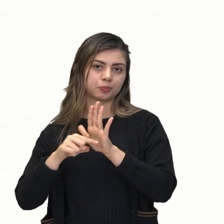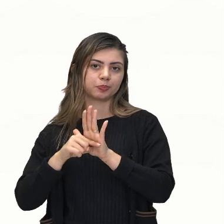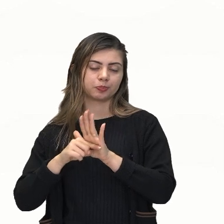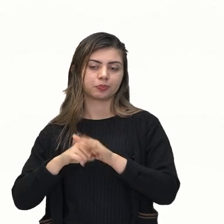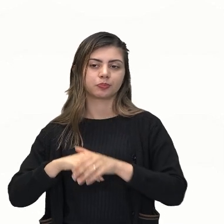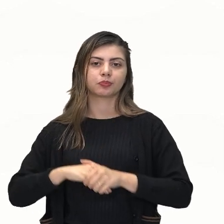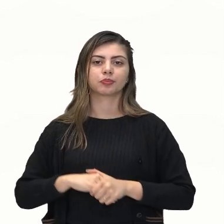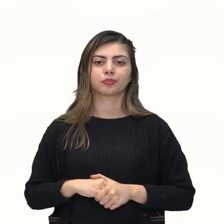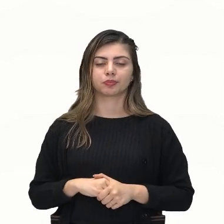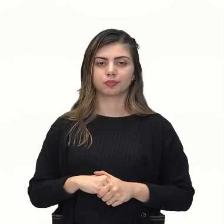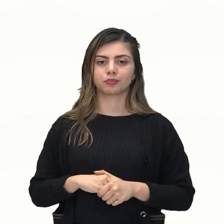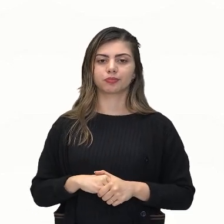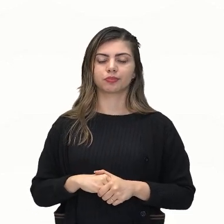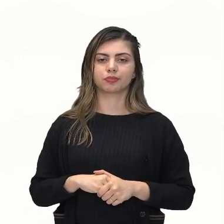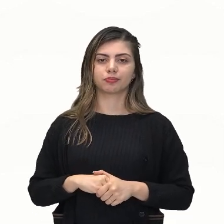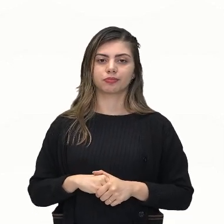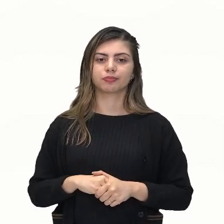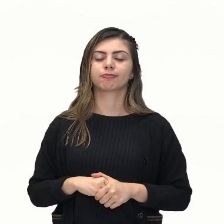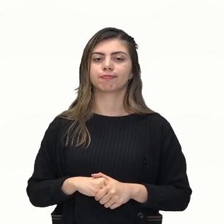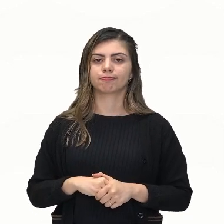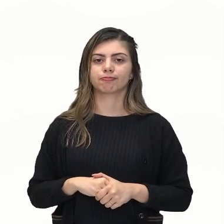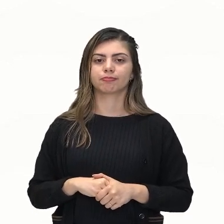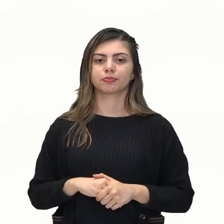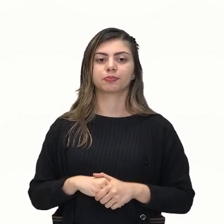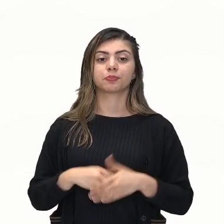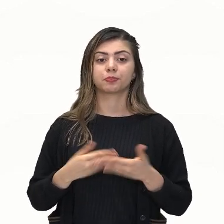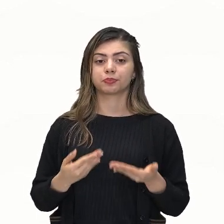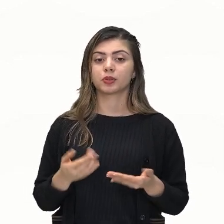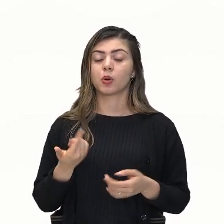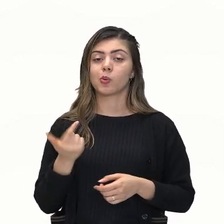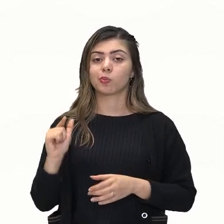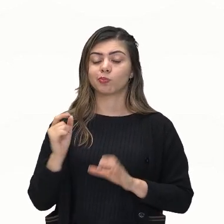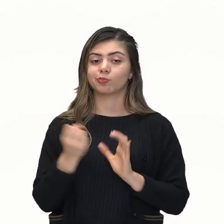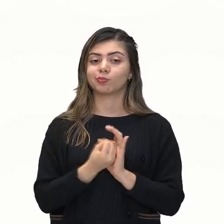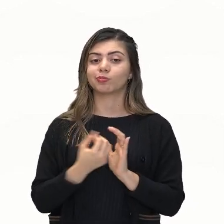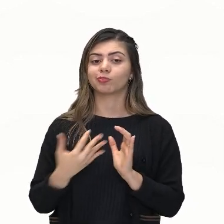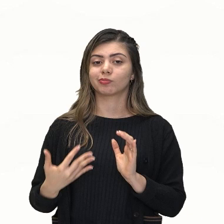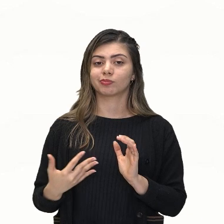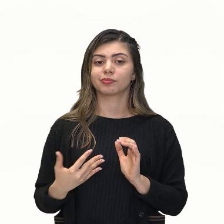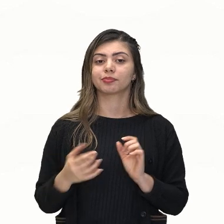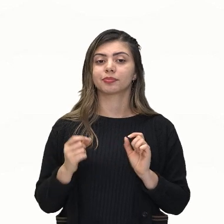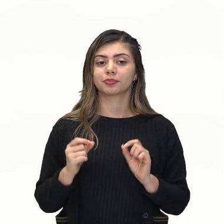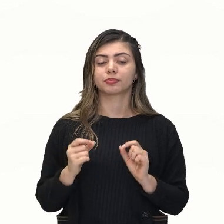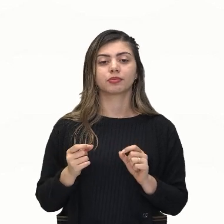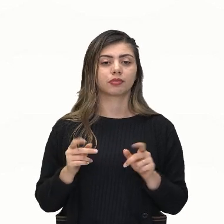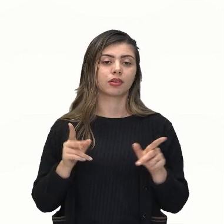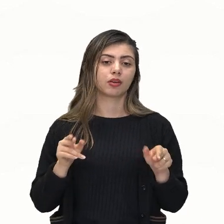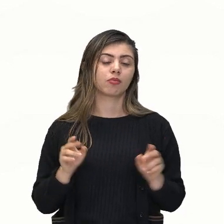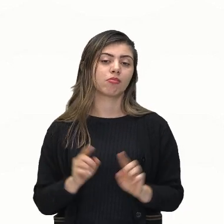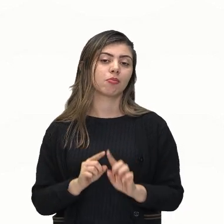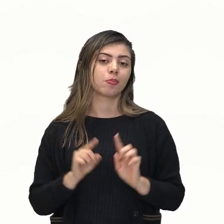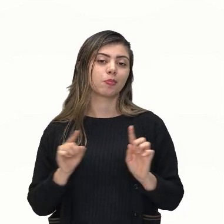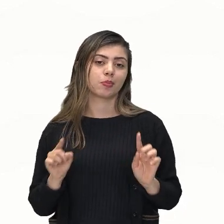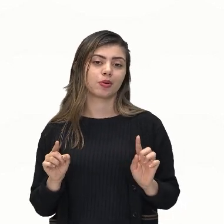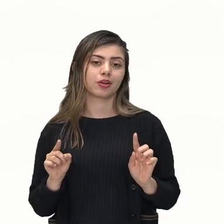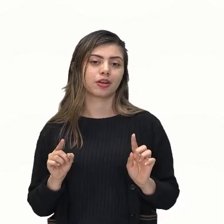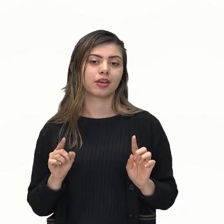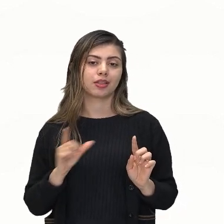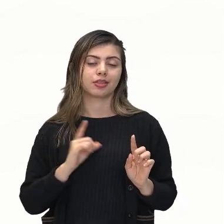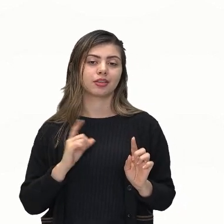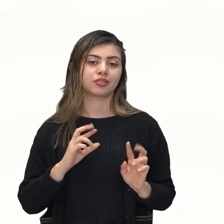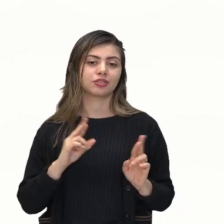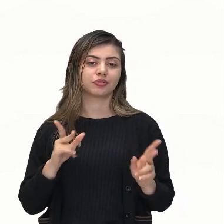a subtração entre eles. A outra propriedade equivale à mesma coisa, só que agora